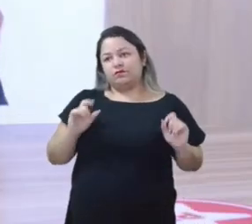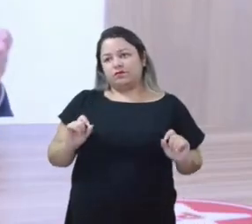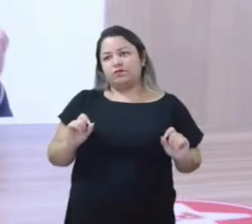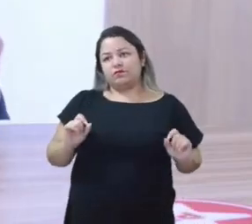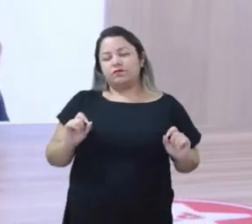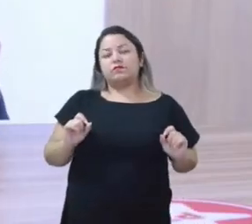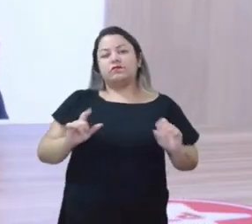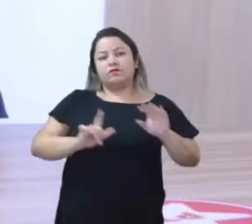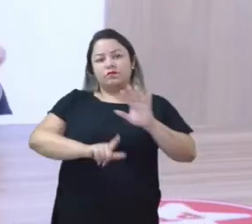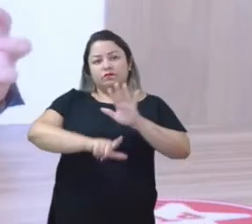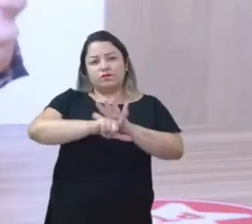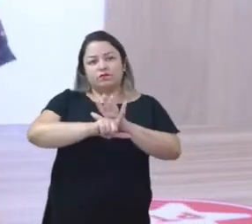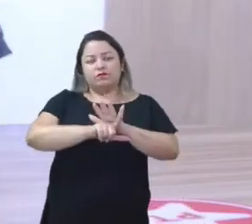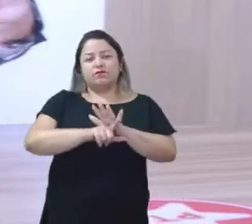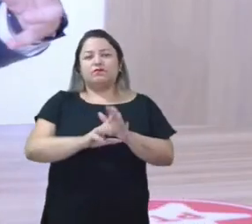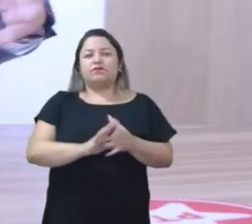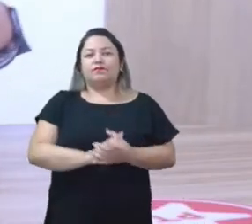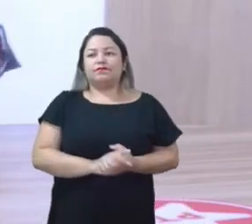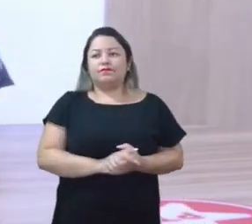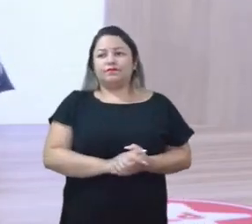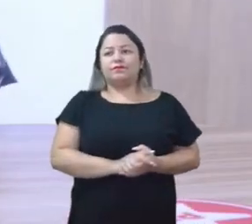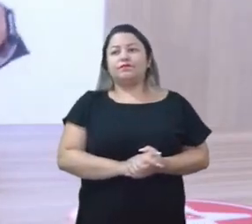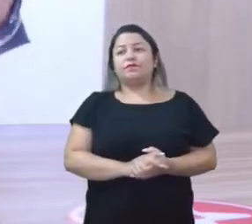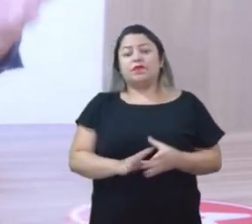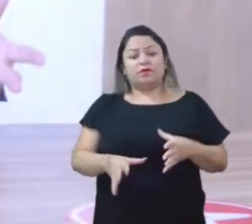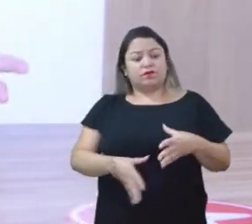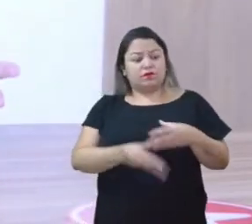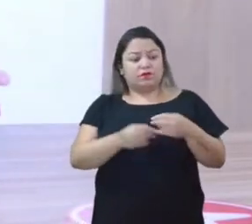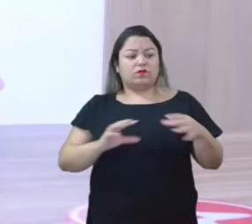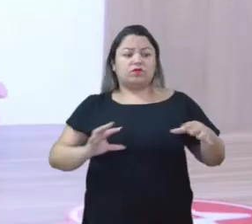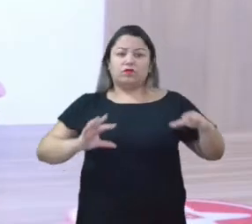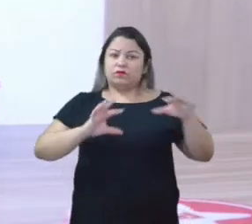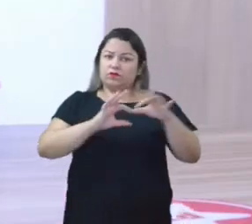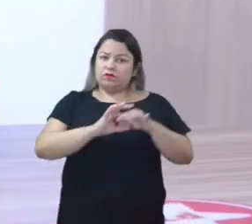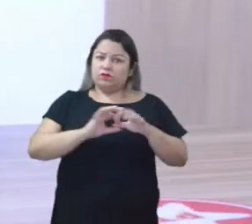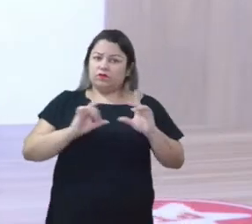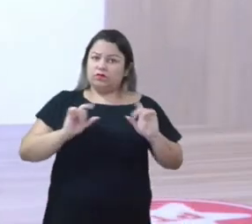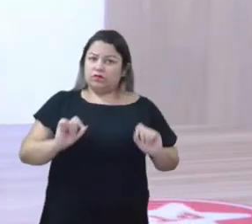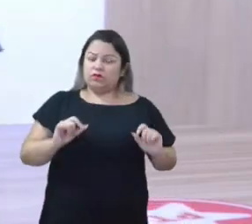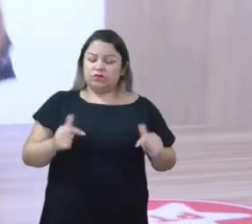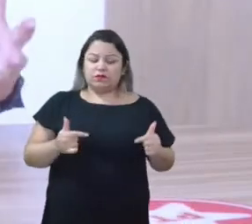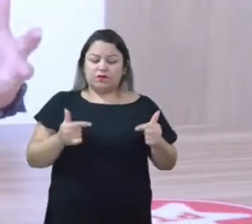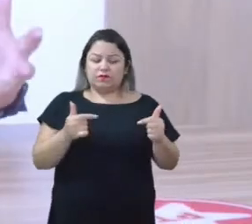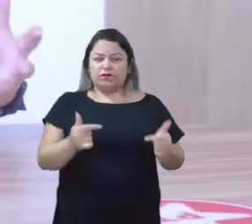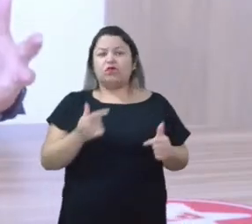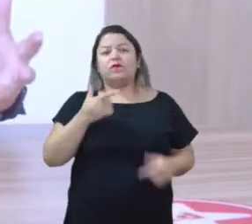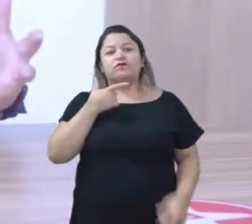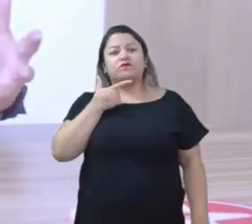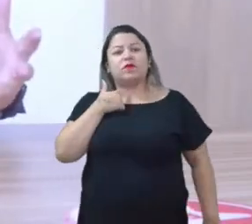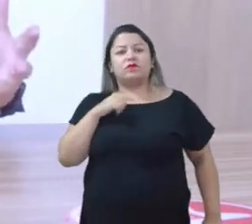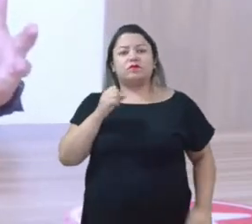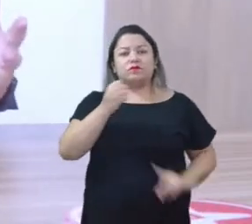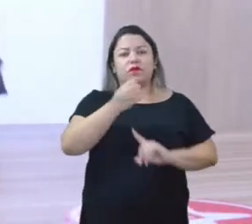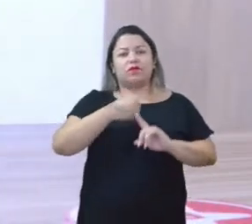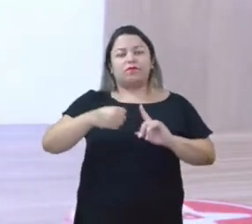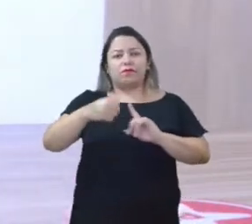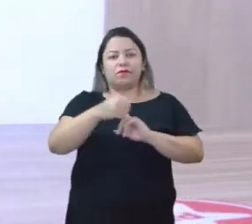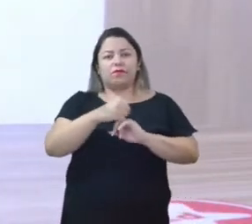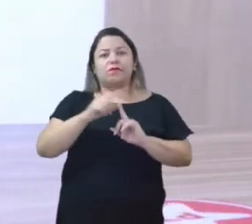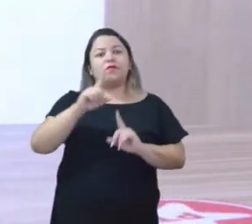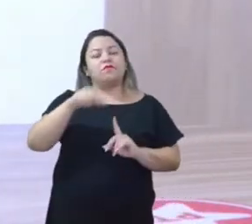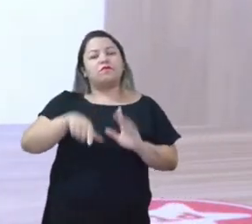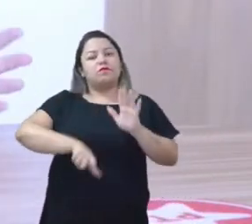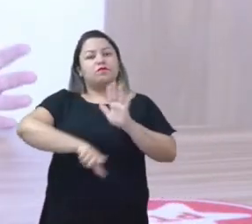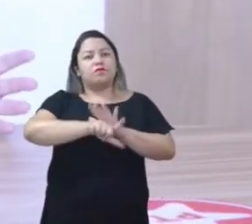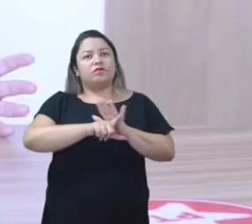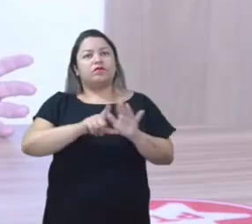as legislações. Se as legislações estiverem conectadas com o desafio, com o desejo da sociedade, são